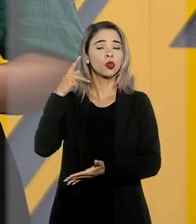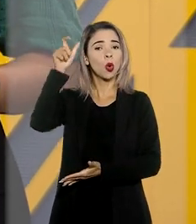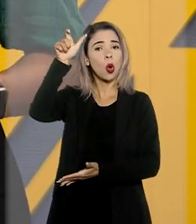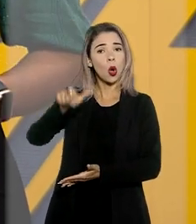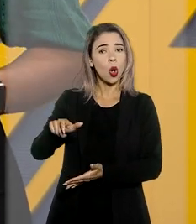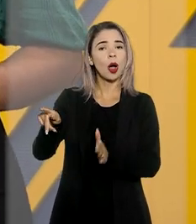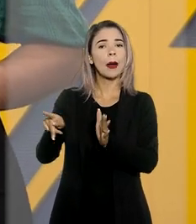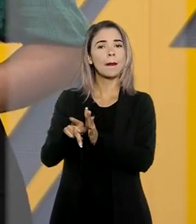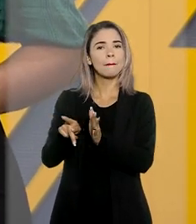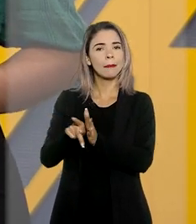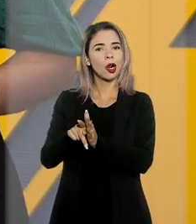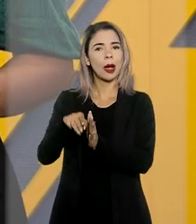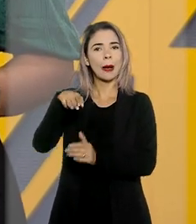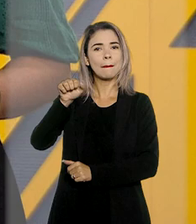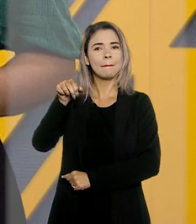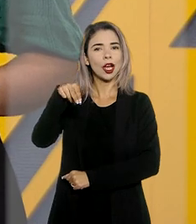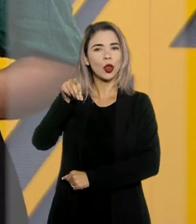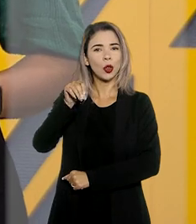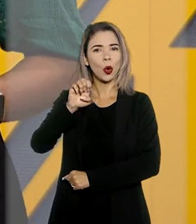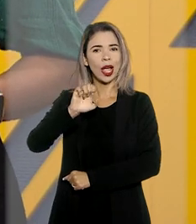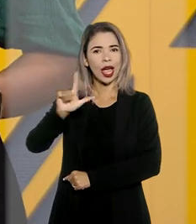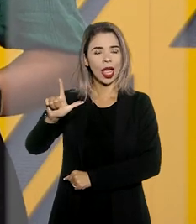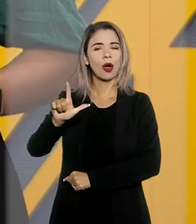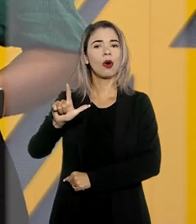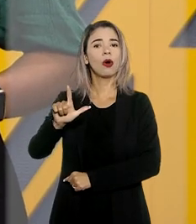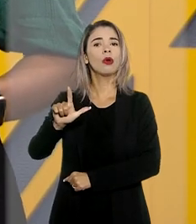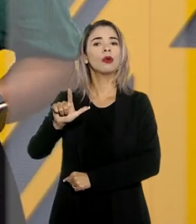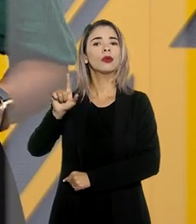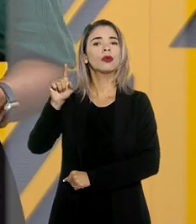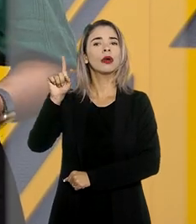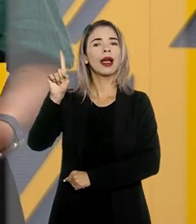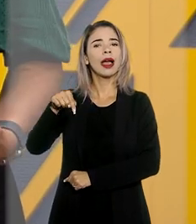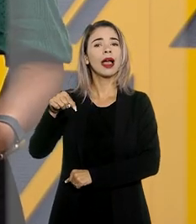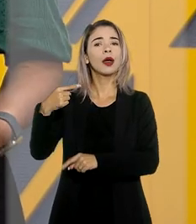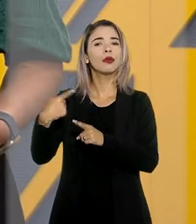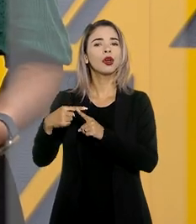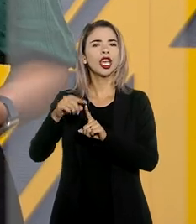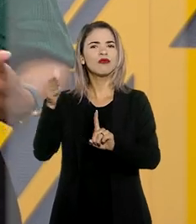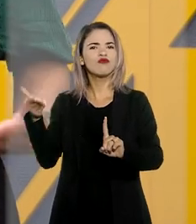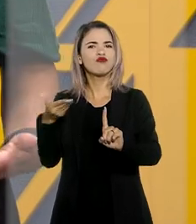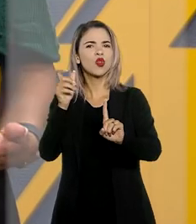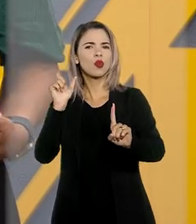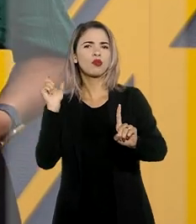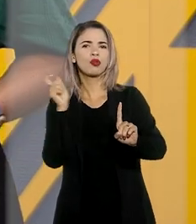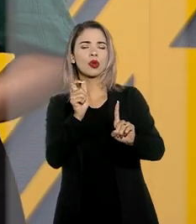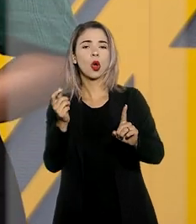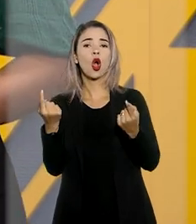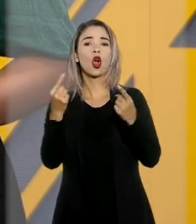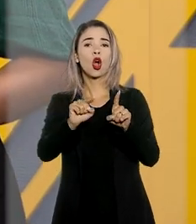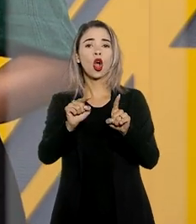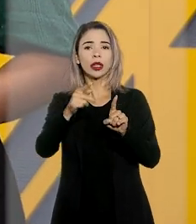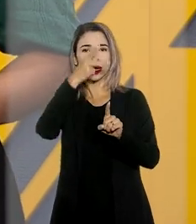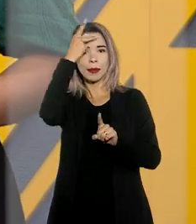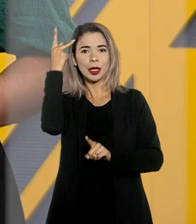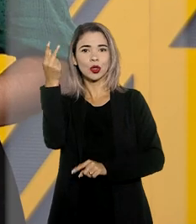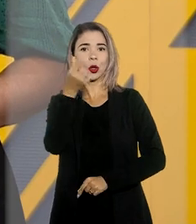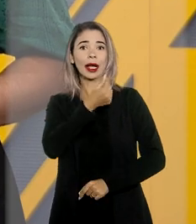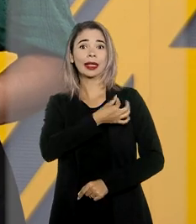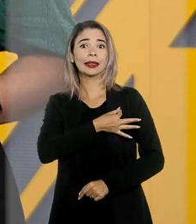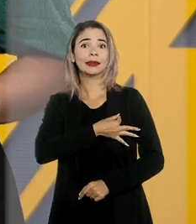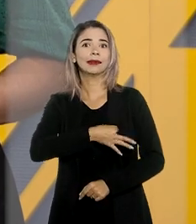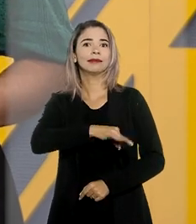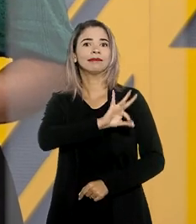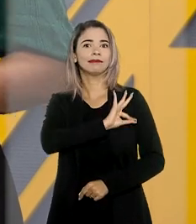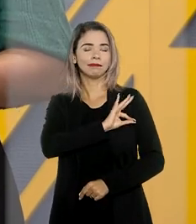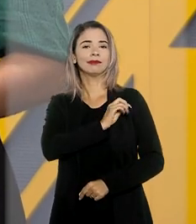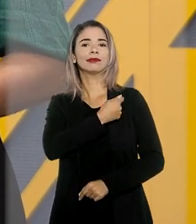condenou o Procurador Regional da República, Manoel do Socorro Tavares Pastana, por injúria e difamação contra um